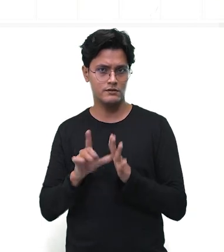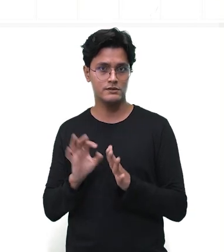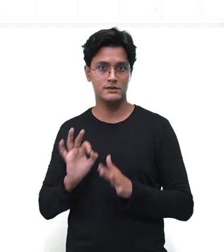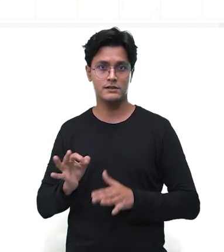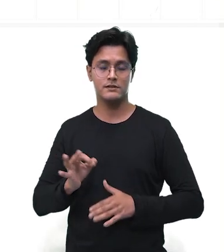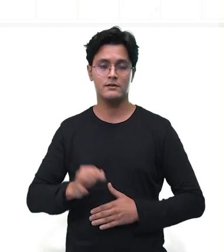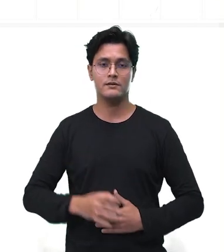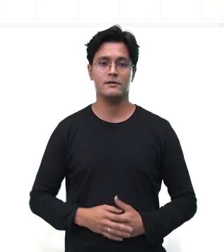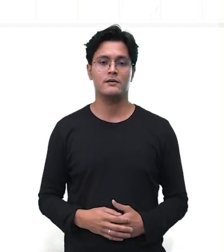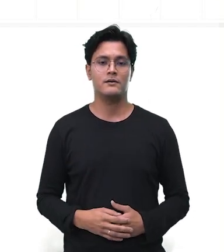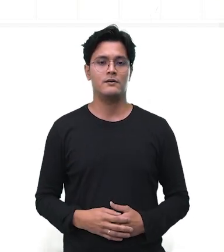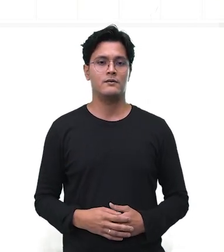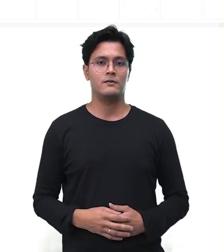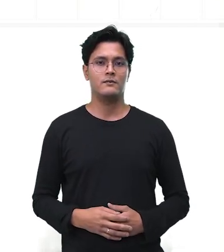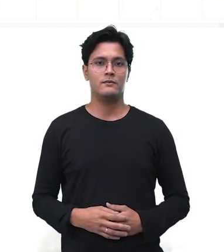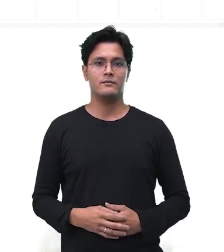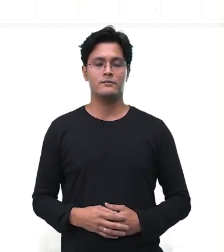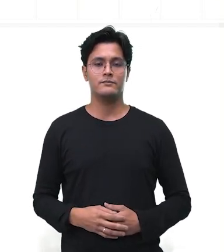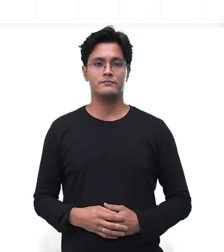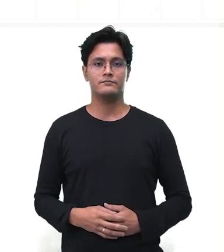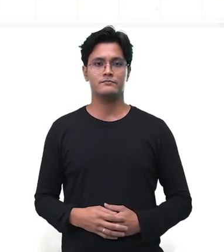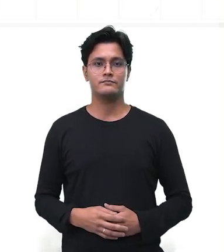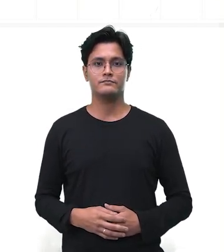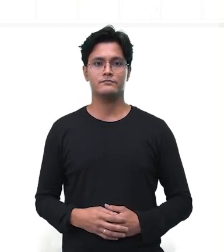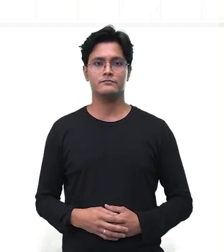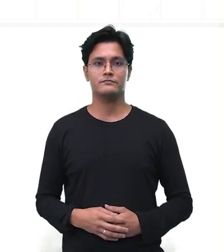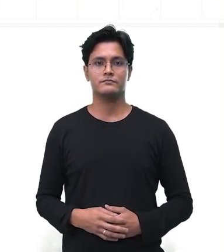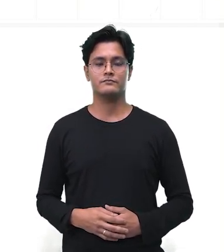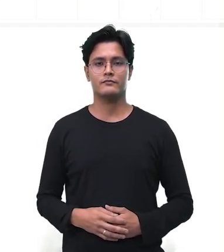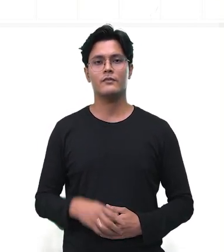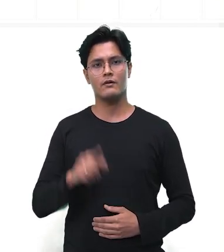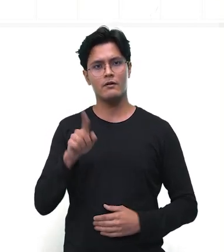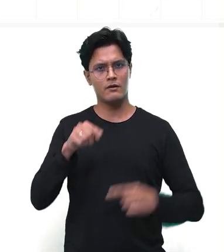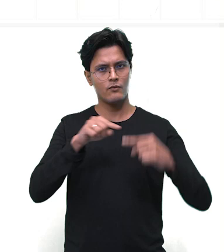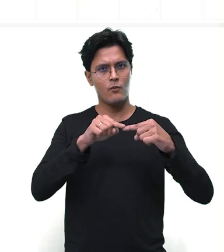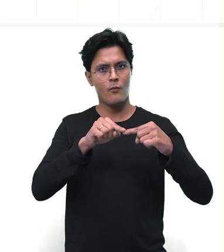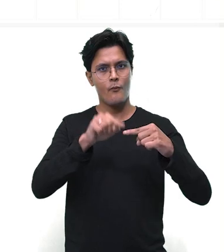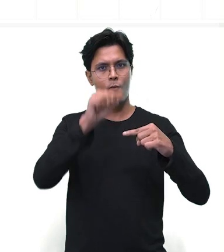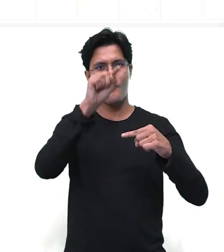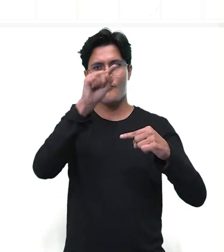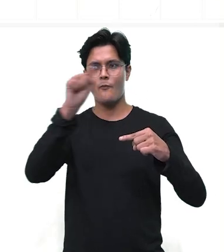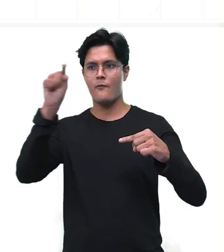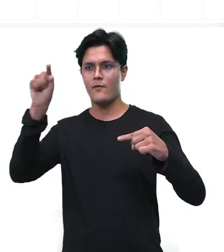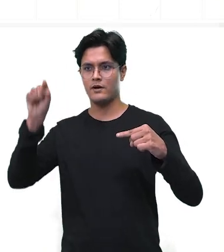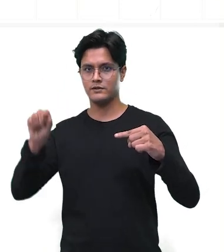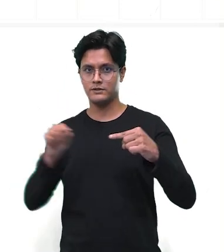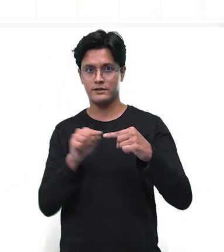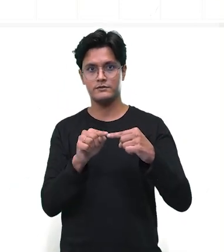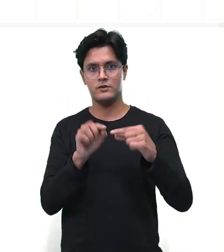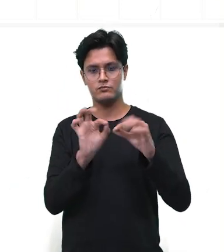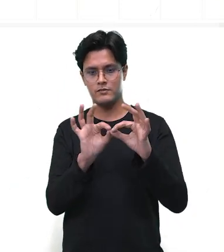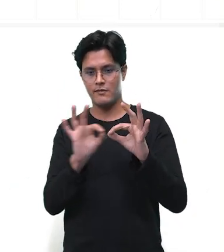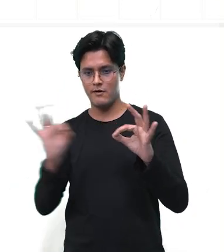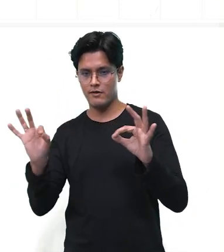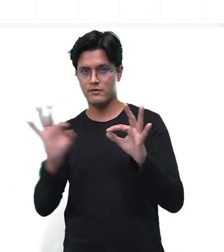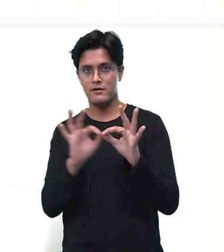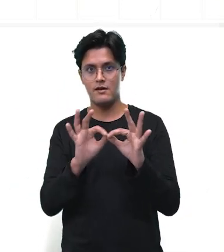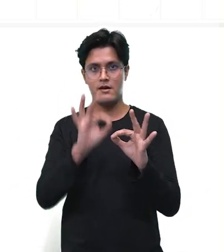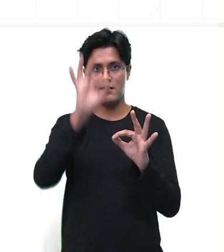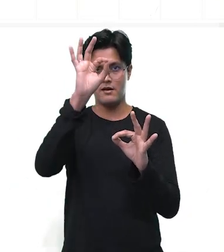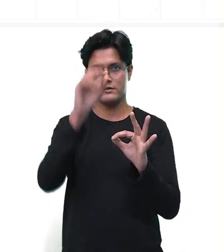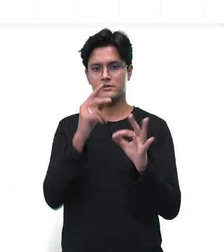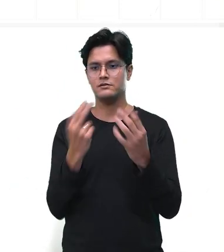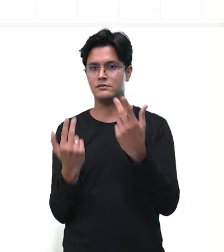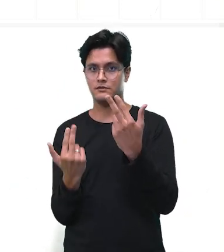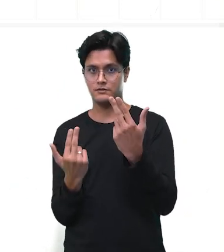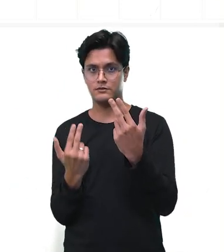Preste atenção aqui, ó. Bom, se é um quadrado, então os lados são iguais, beleza? Se os lados são iguais, eu